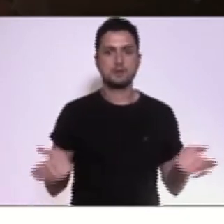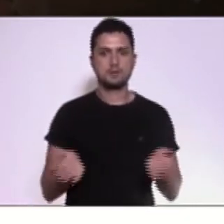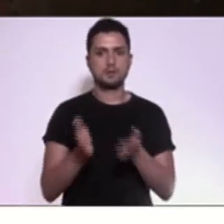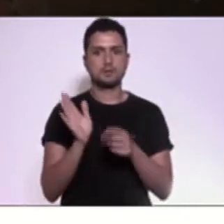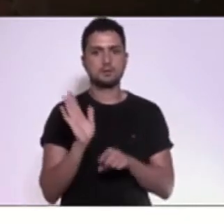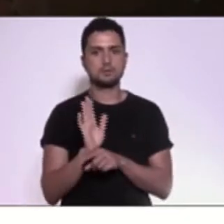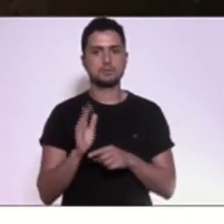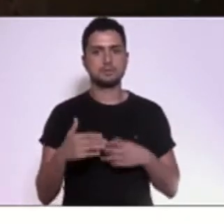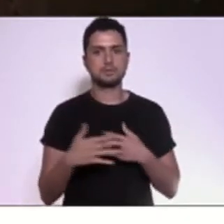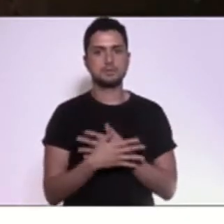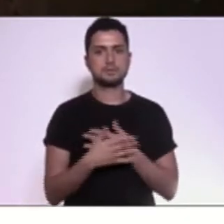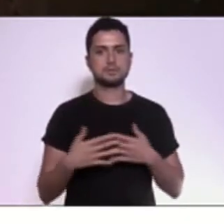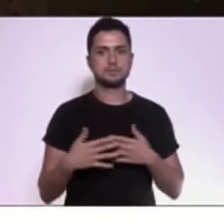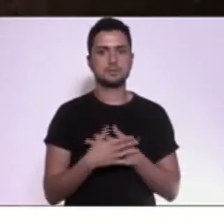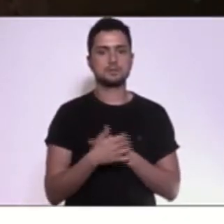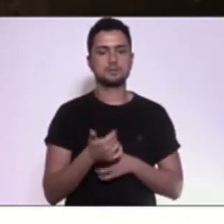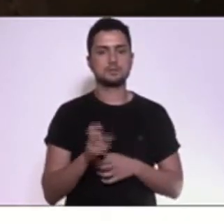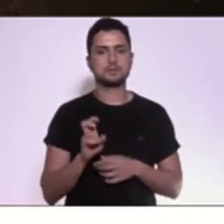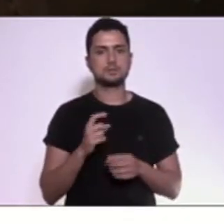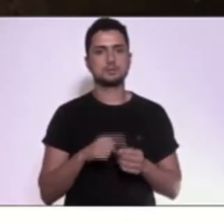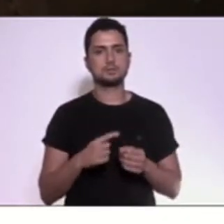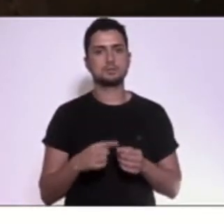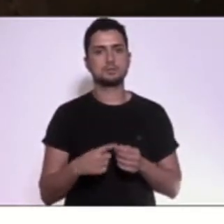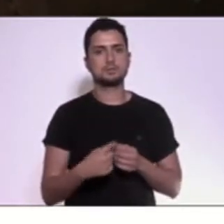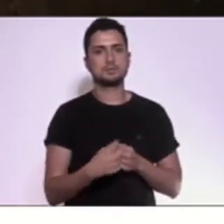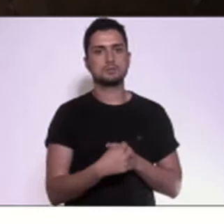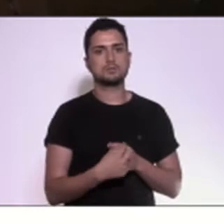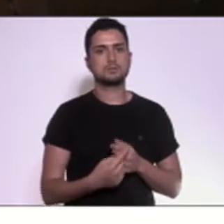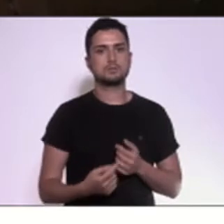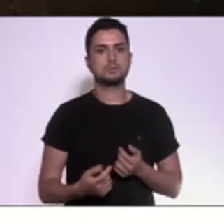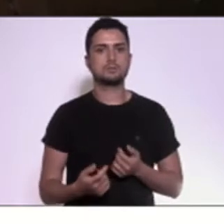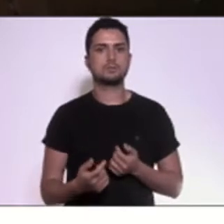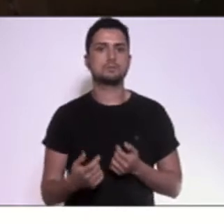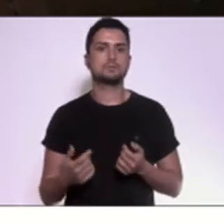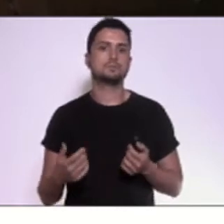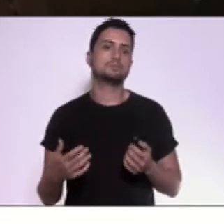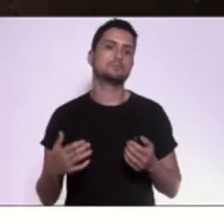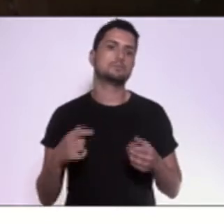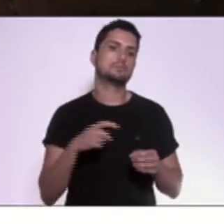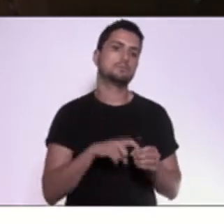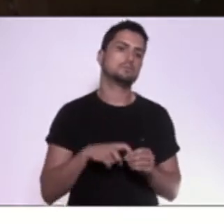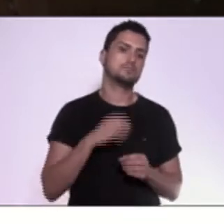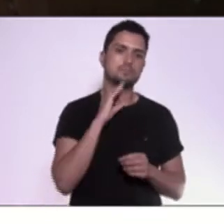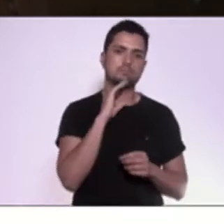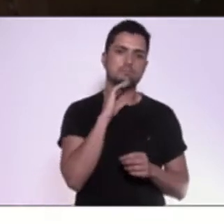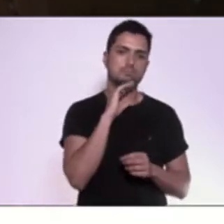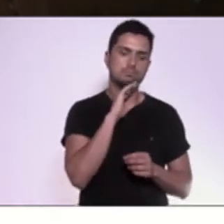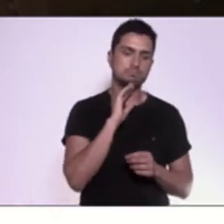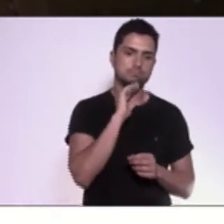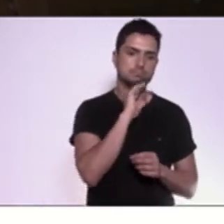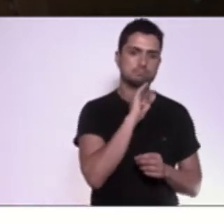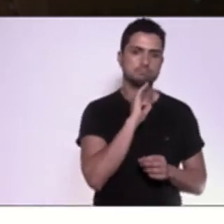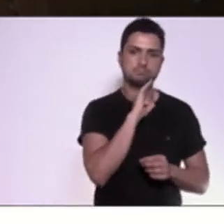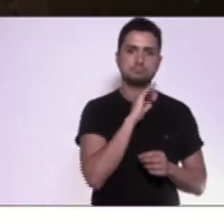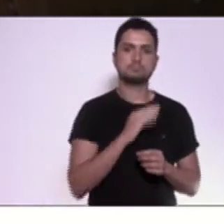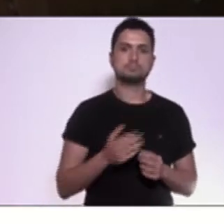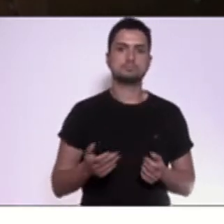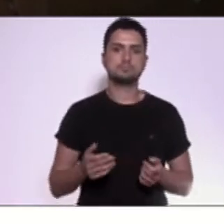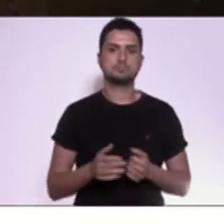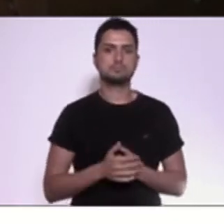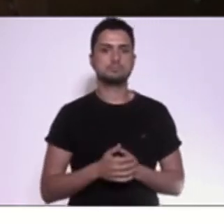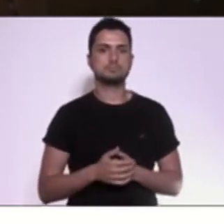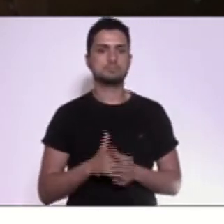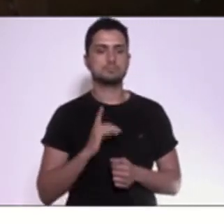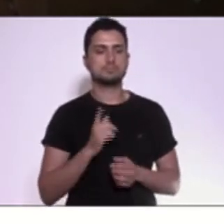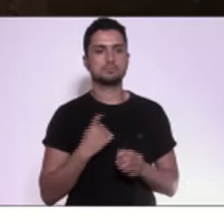que ser contratados dos 15 municípios do consórcio do Conest, que administra ali o